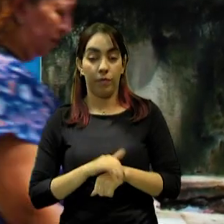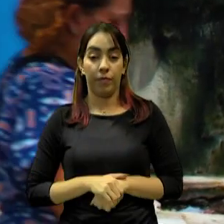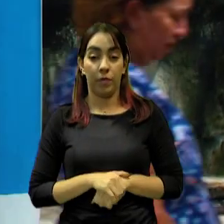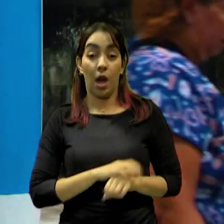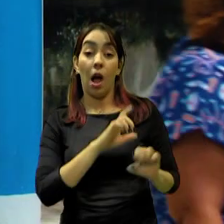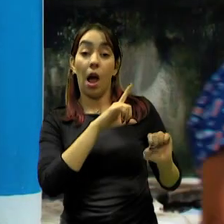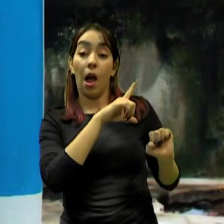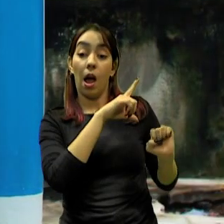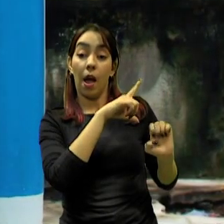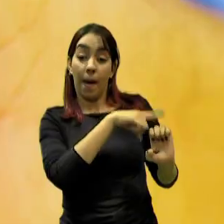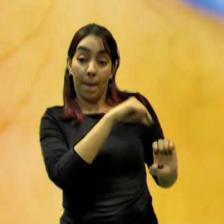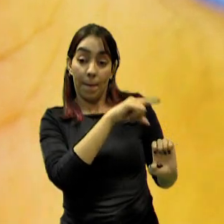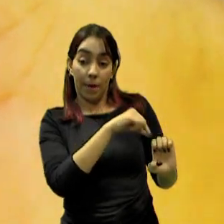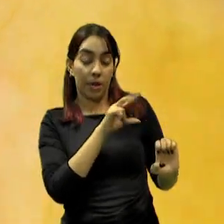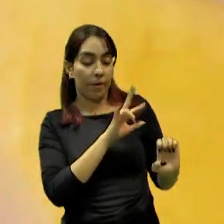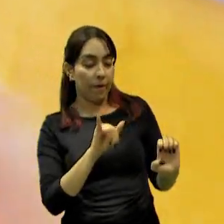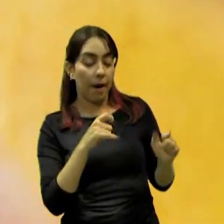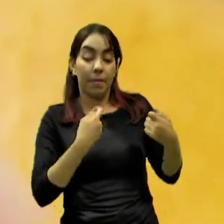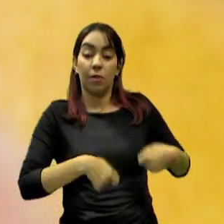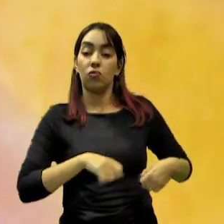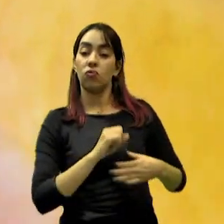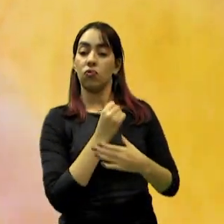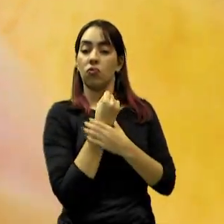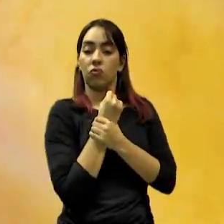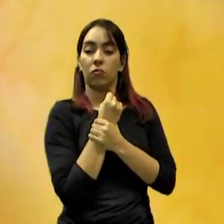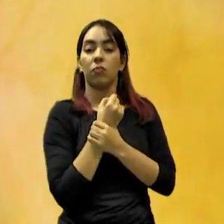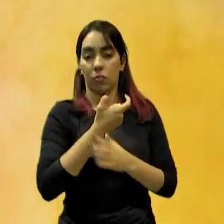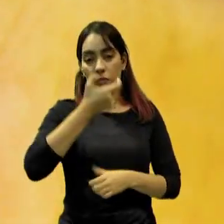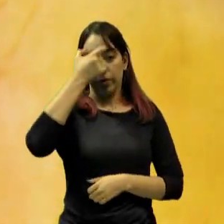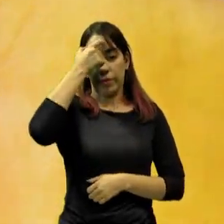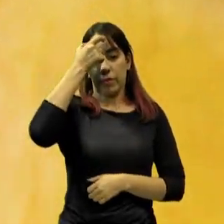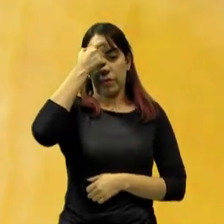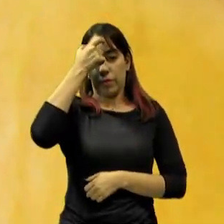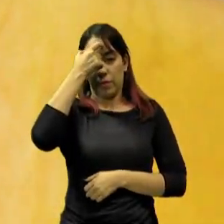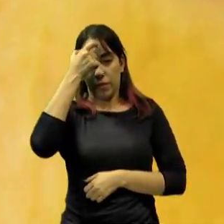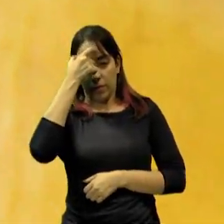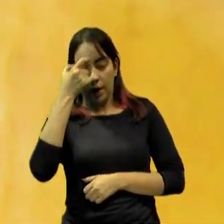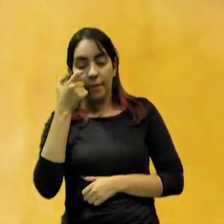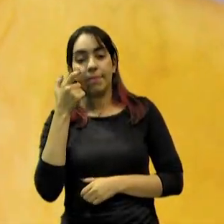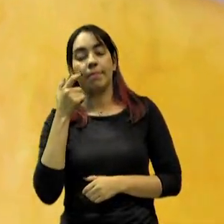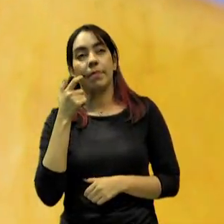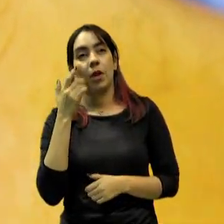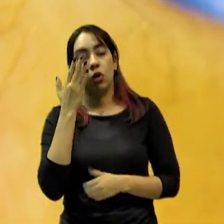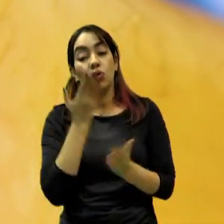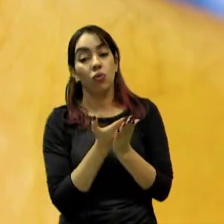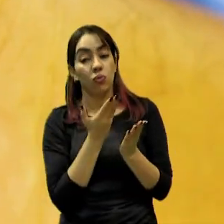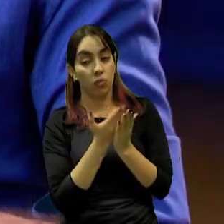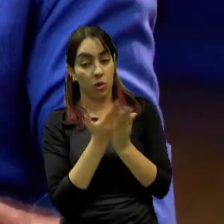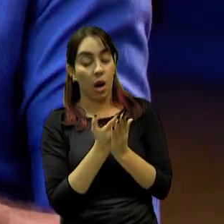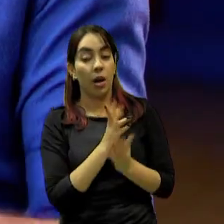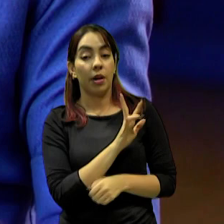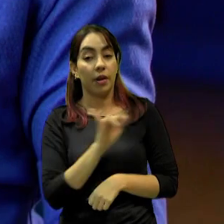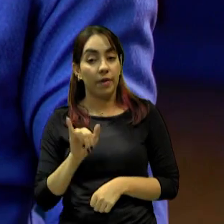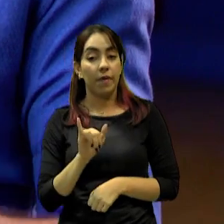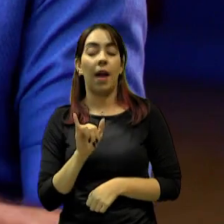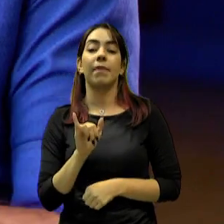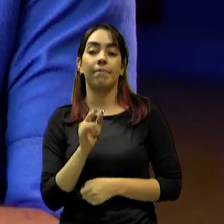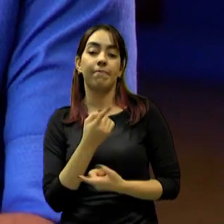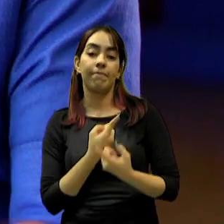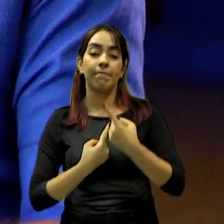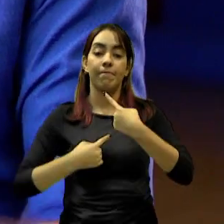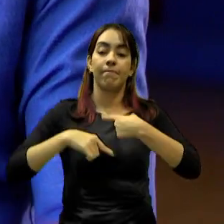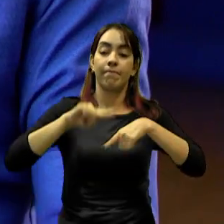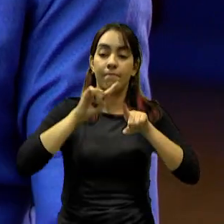ele esteja mais preparado, né? Com mais conhecimento, e esses negócios eles precisam se modificar, inovar e